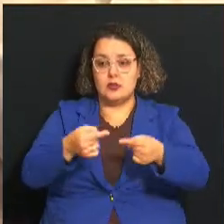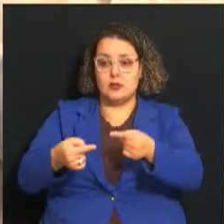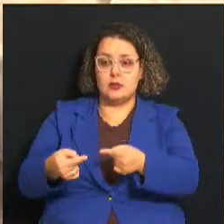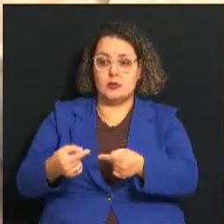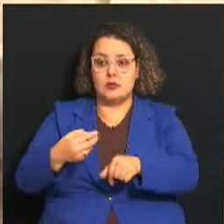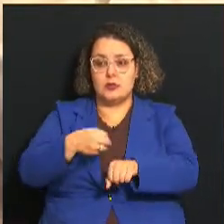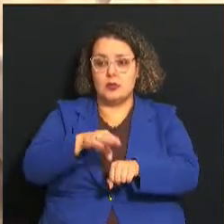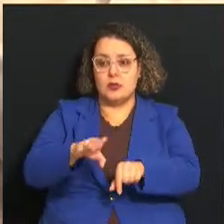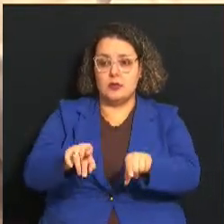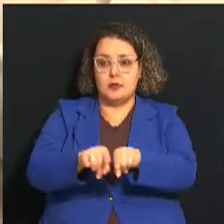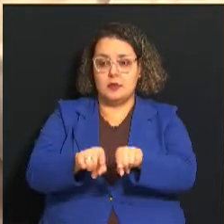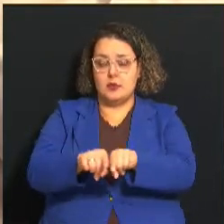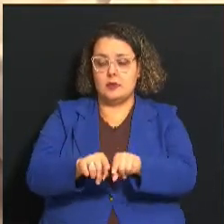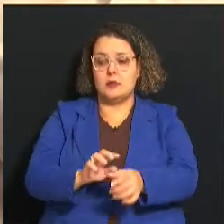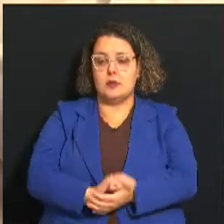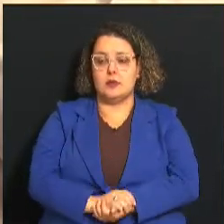encaminhamento.